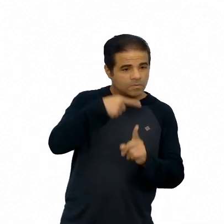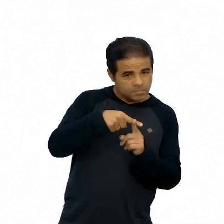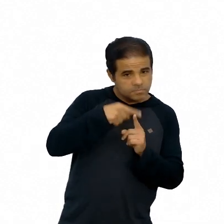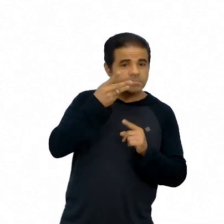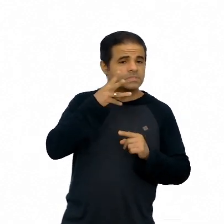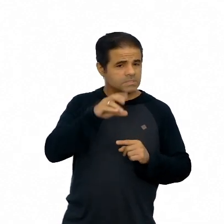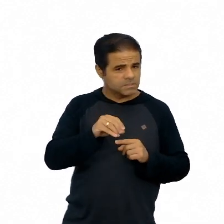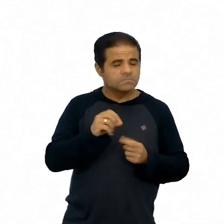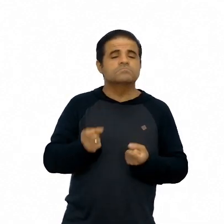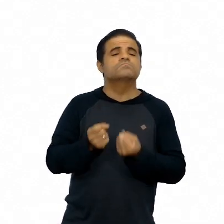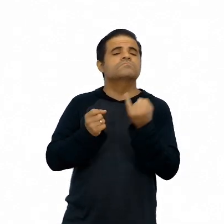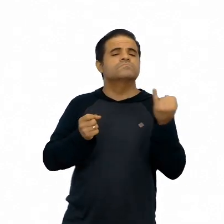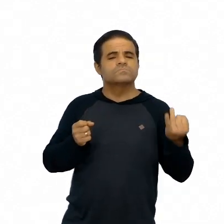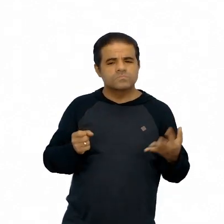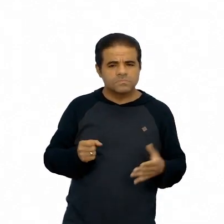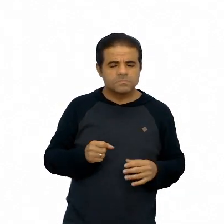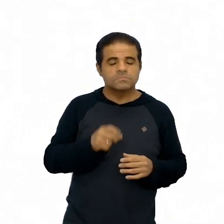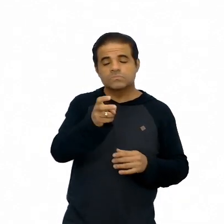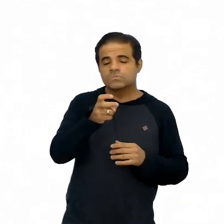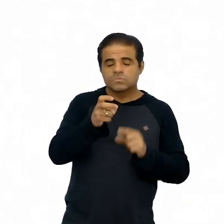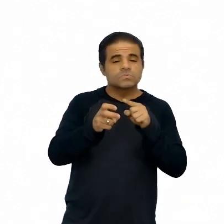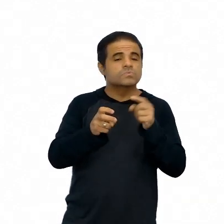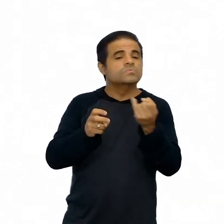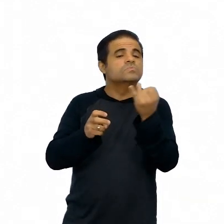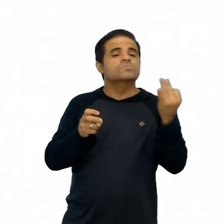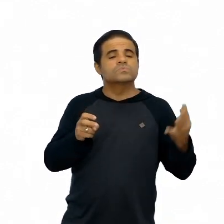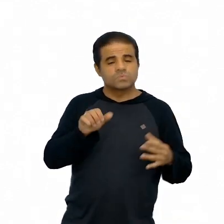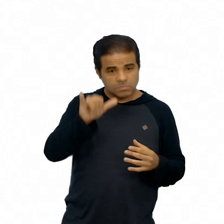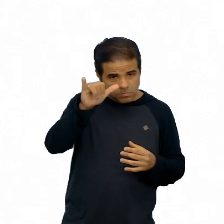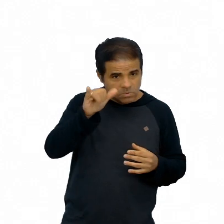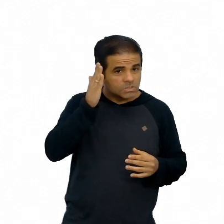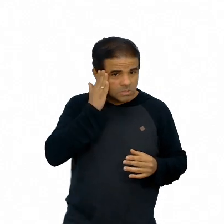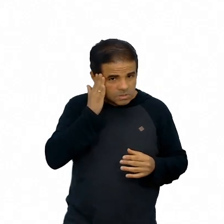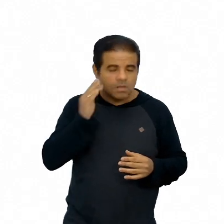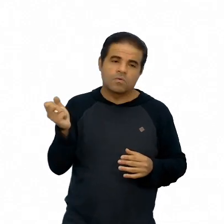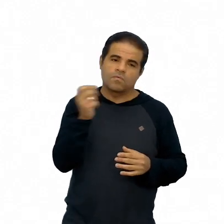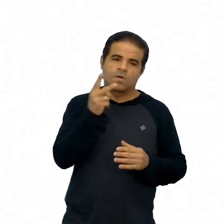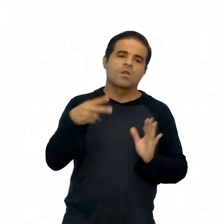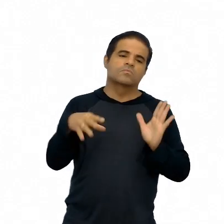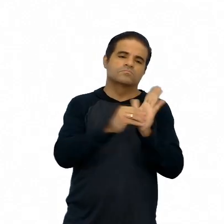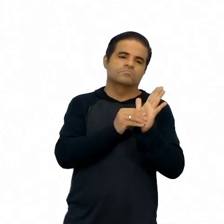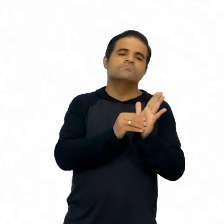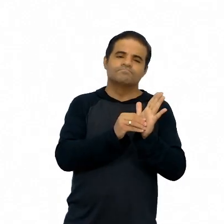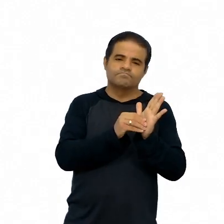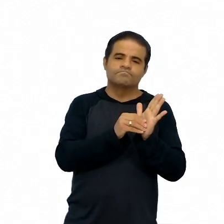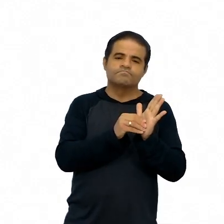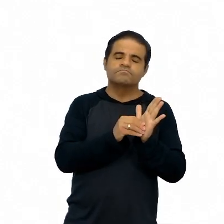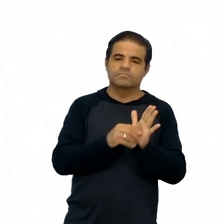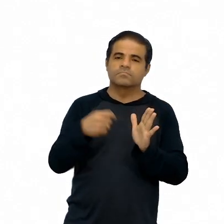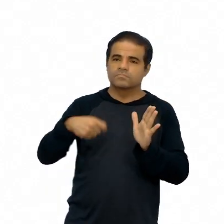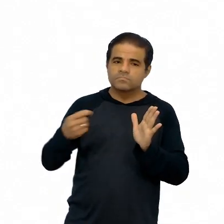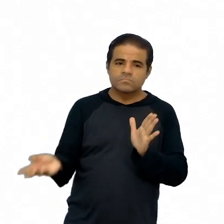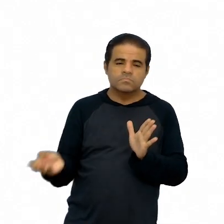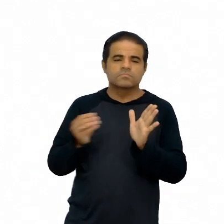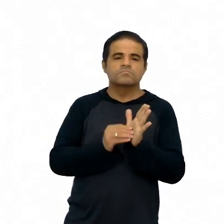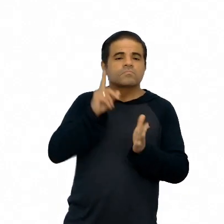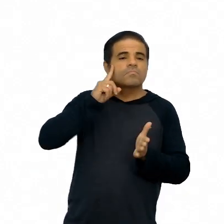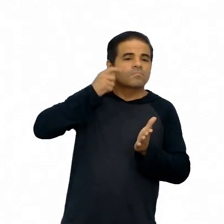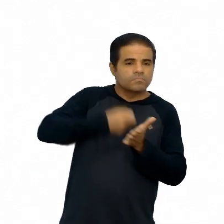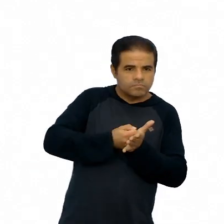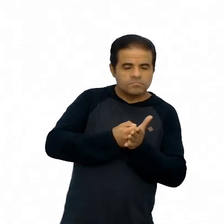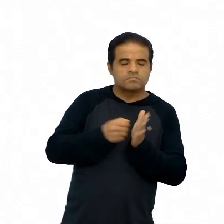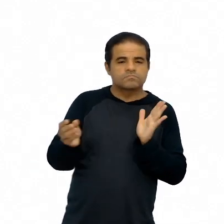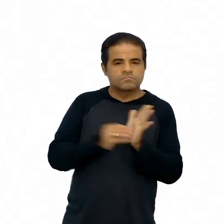30, quanto que vai dar? Quanto que é o X e quanto que é o Y? Eu já tenho esses valores colocados, né? Então, eu consigo determinar